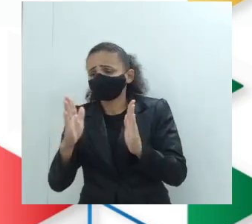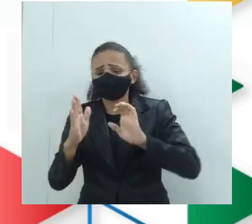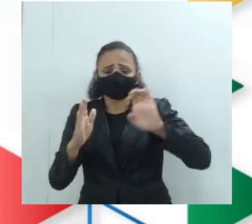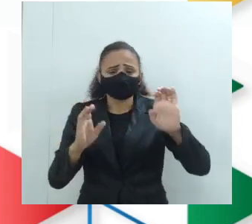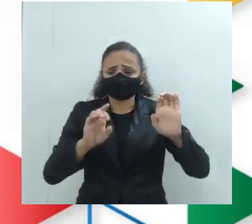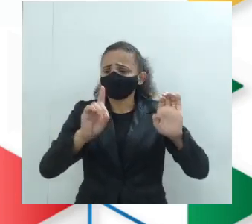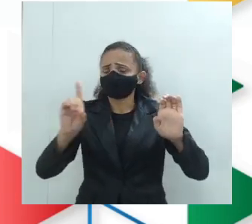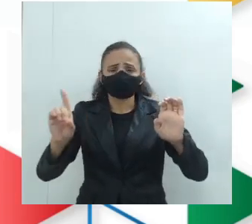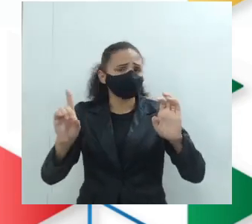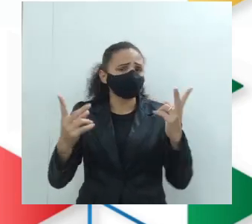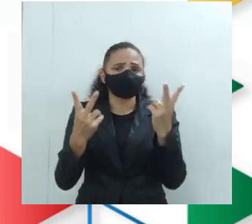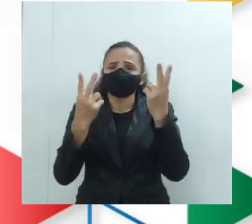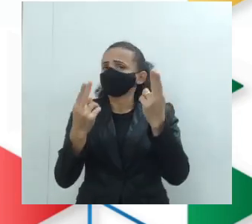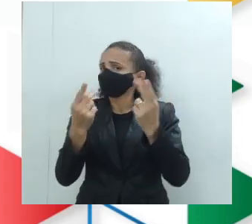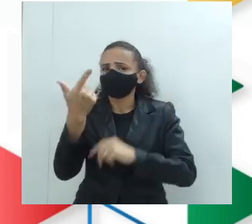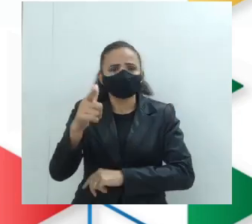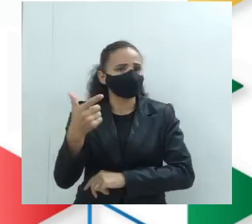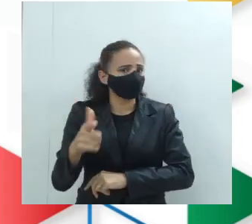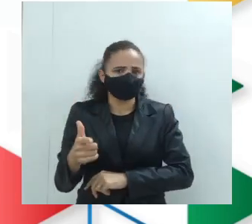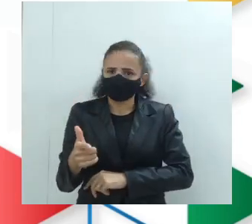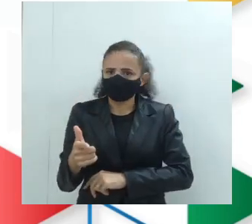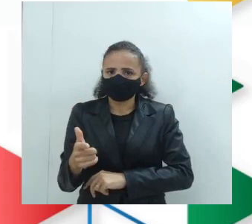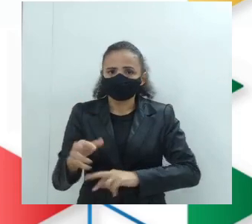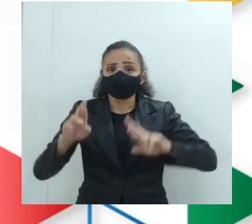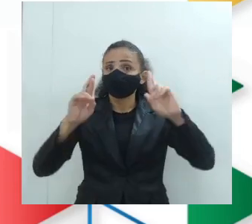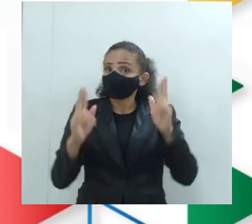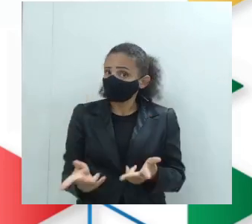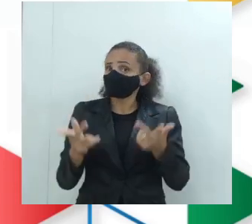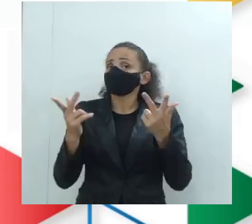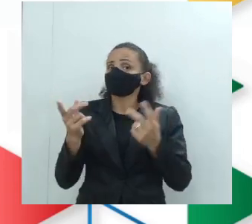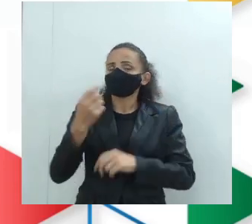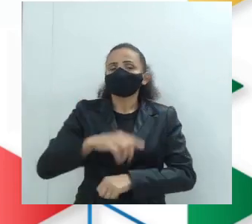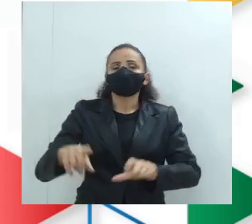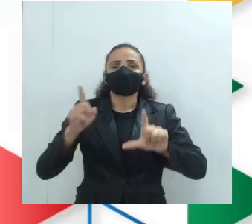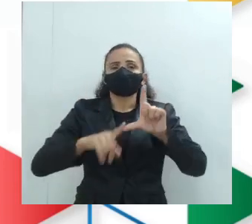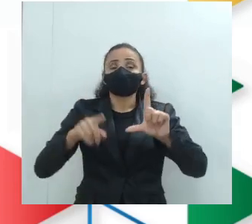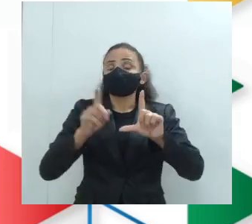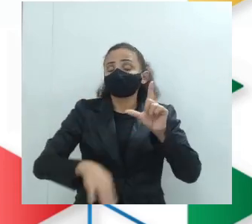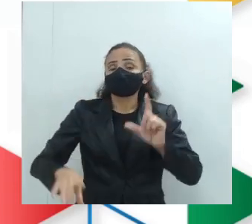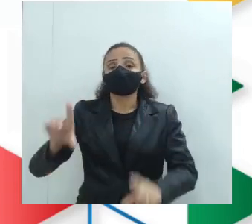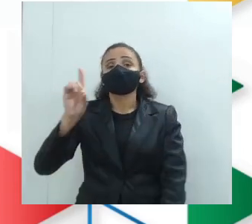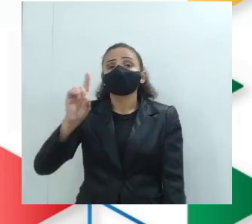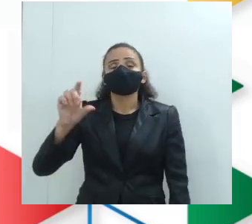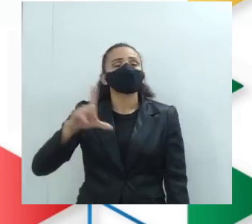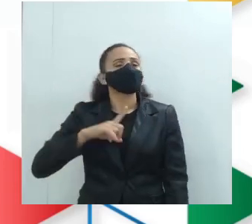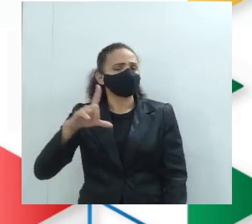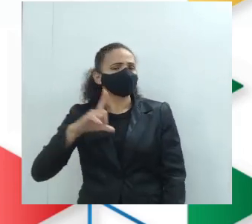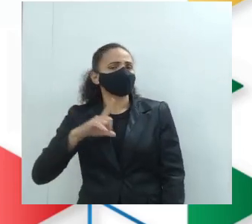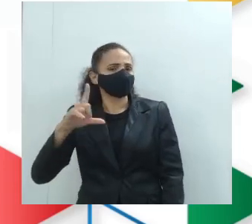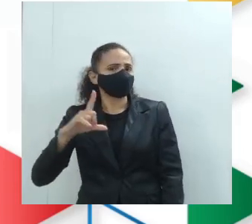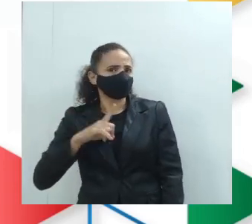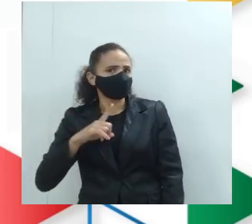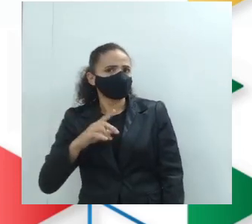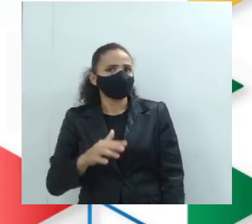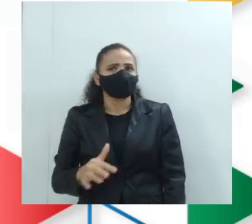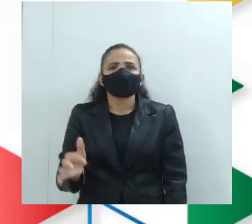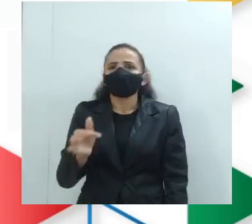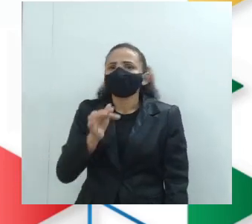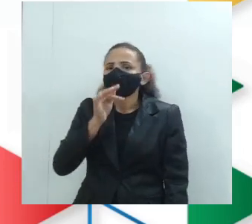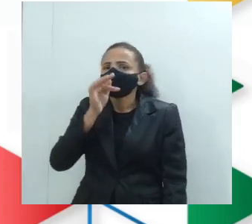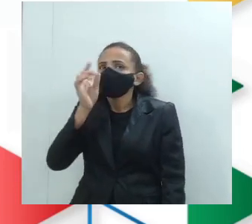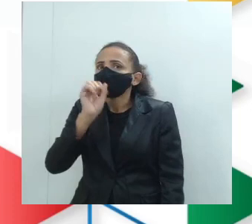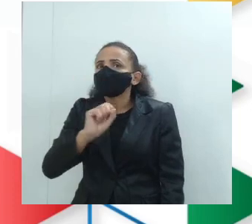no lado direito. Então ele não tem eixo de simetria. Agora a letra D tem. Por quê? Porque se cravo aí